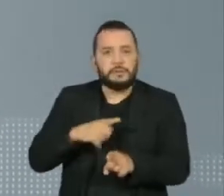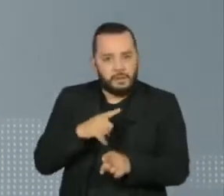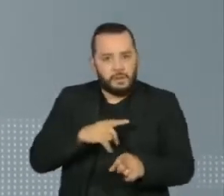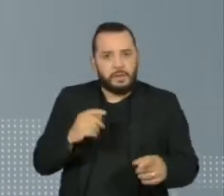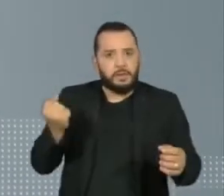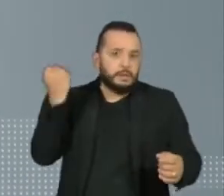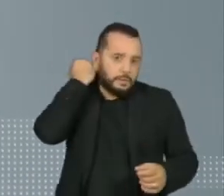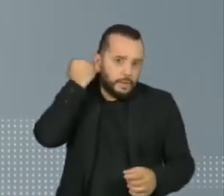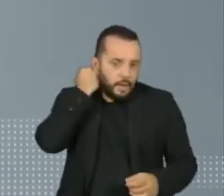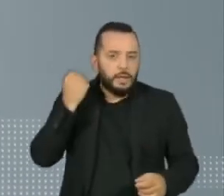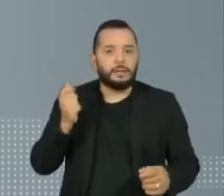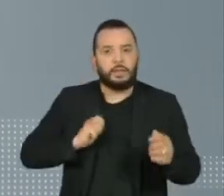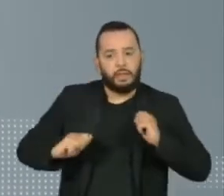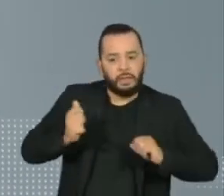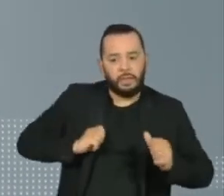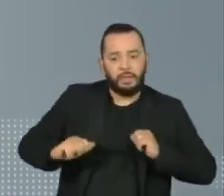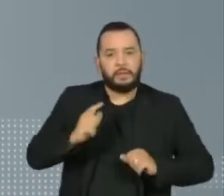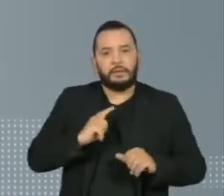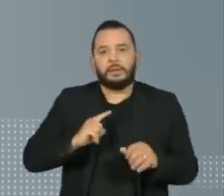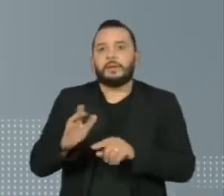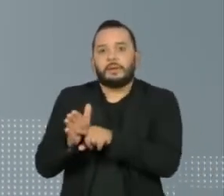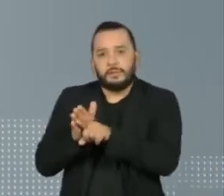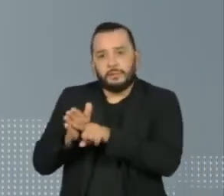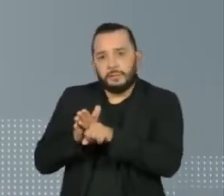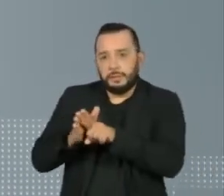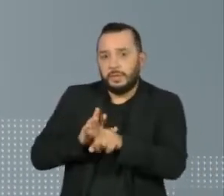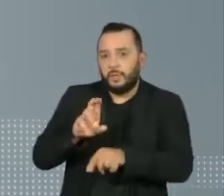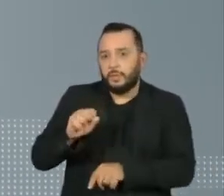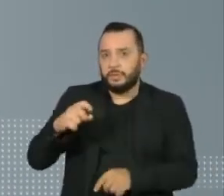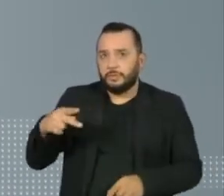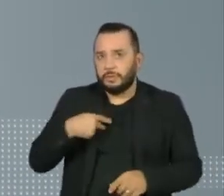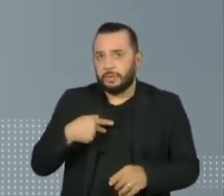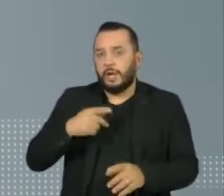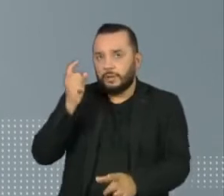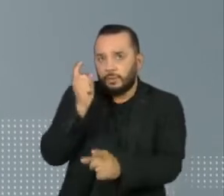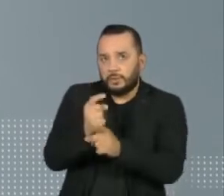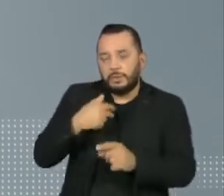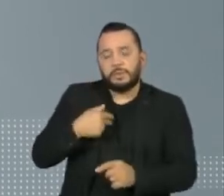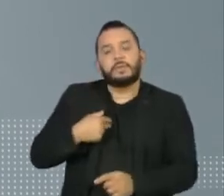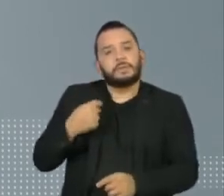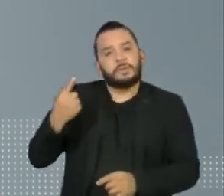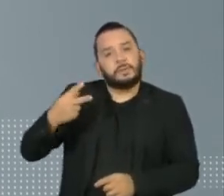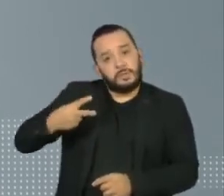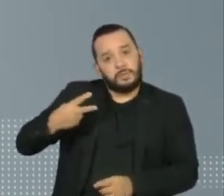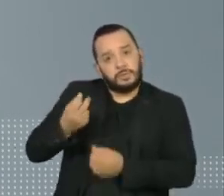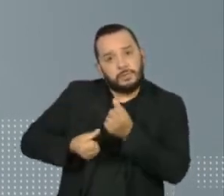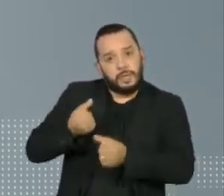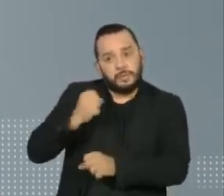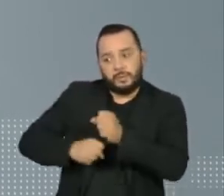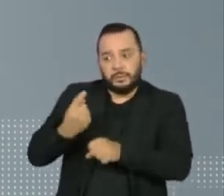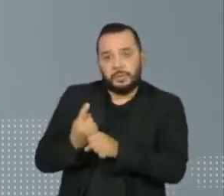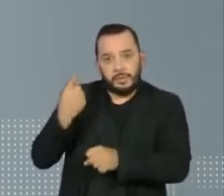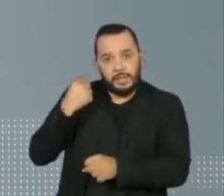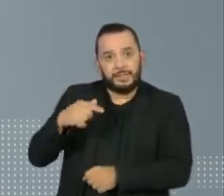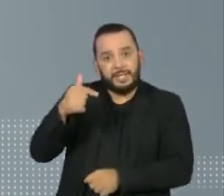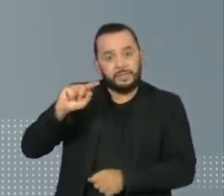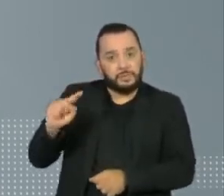de Medicina da USP já detectava no segundo semestre do ano passado que, entre mais de 7 mil crianças